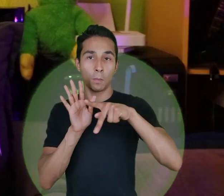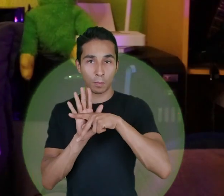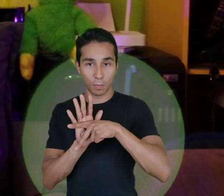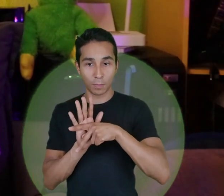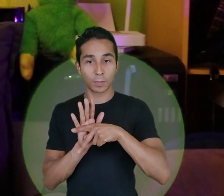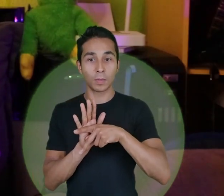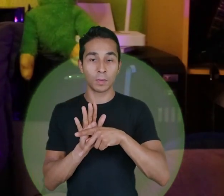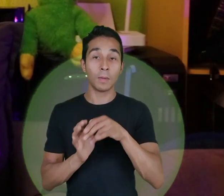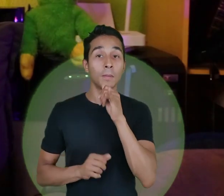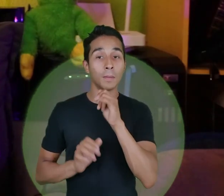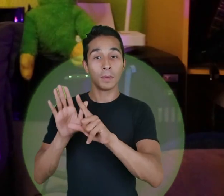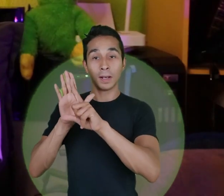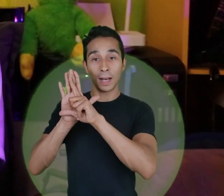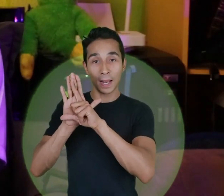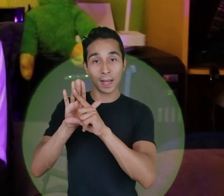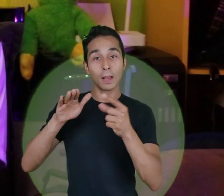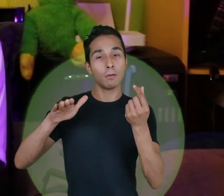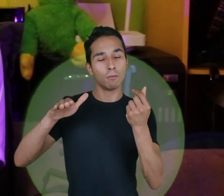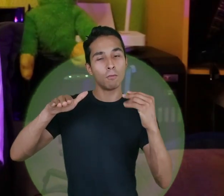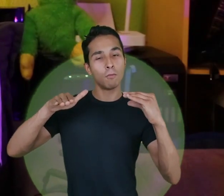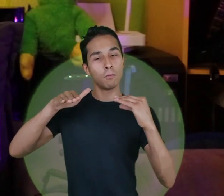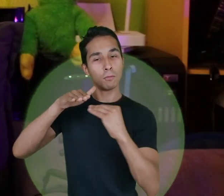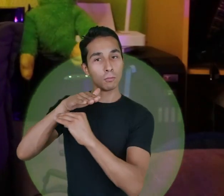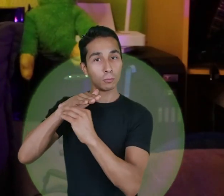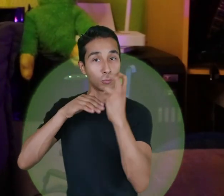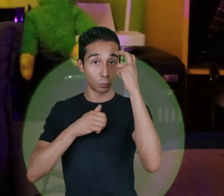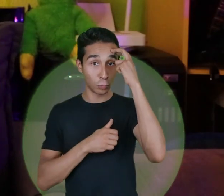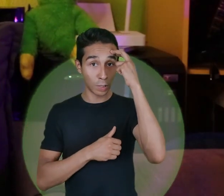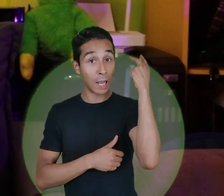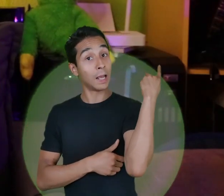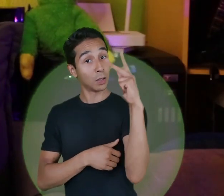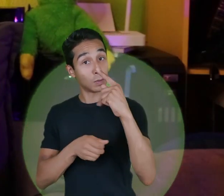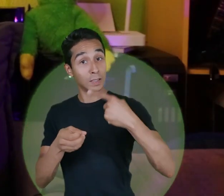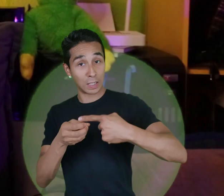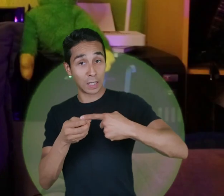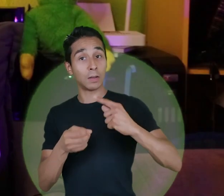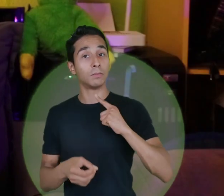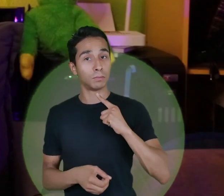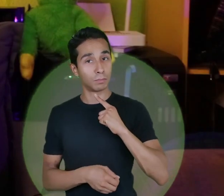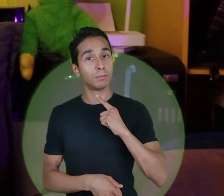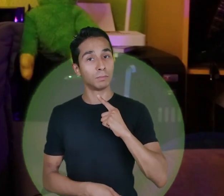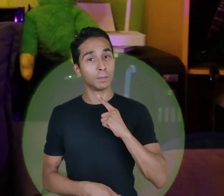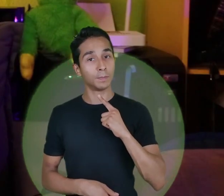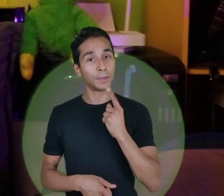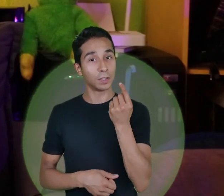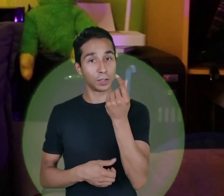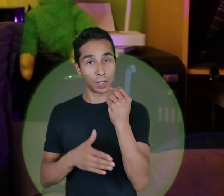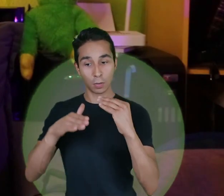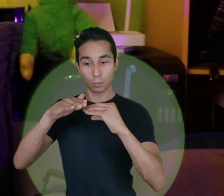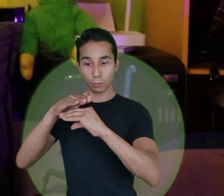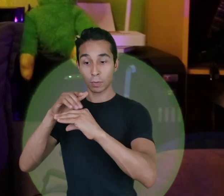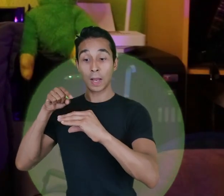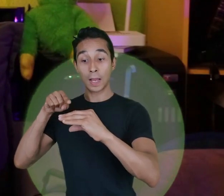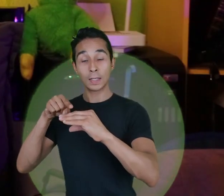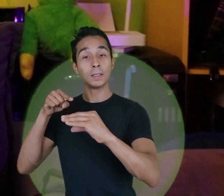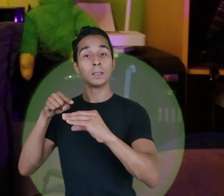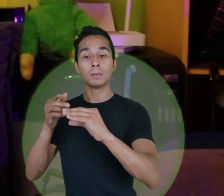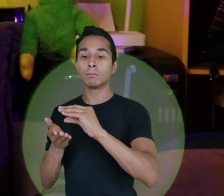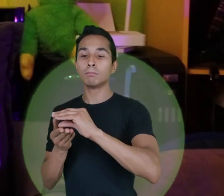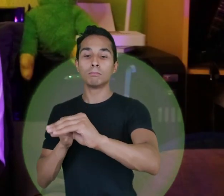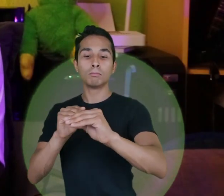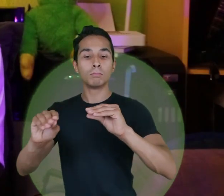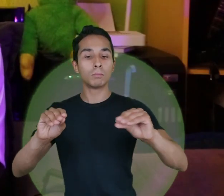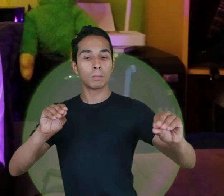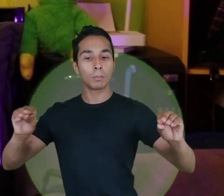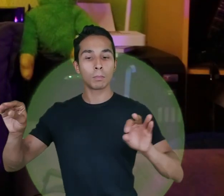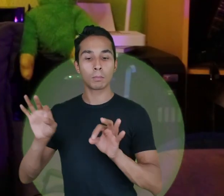pode ser que tenham leis aí como o Fundo Municipal de Cultura, que são da sua própria cidade, que são uma verba destinada, né, para realização de projetos